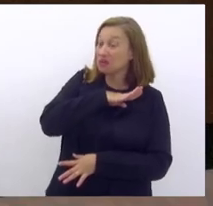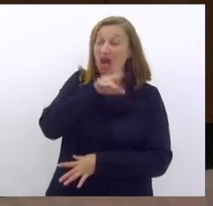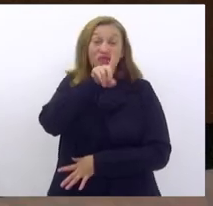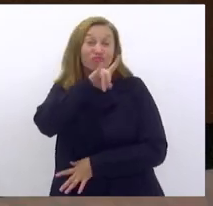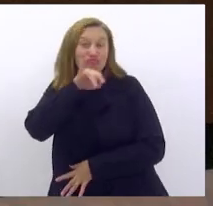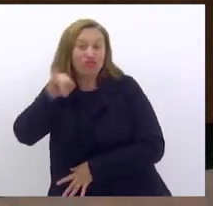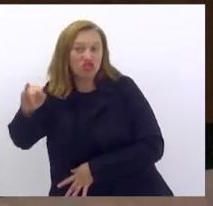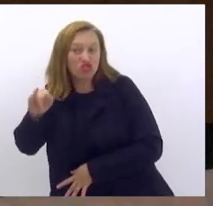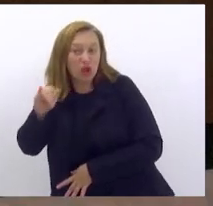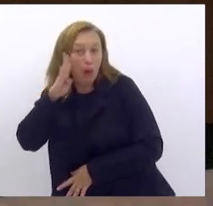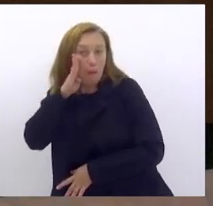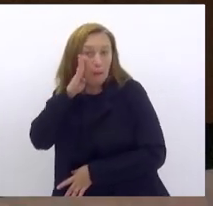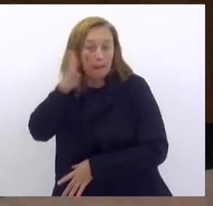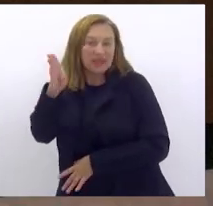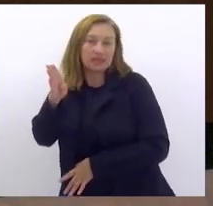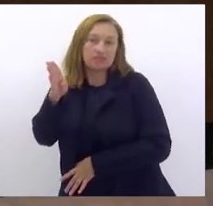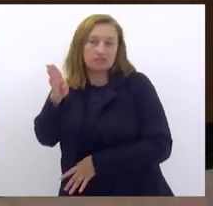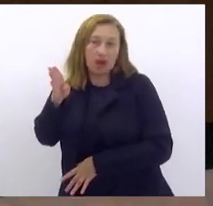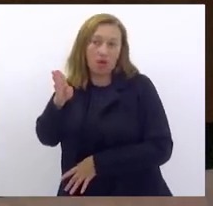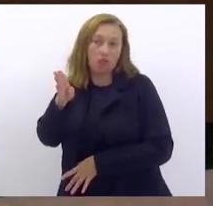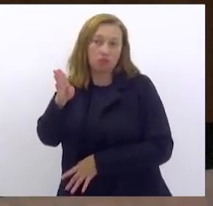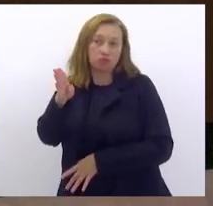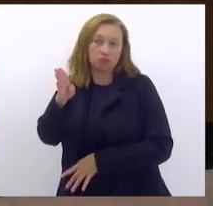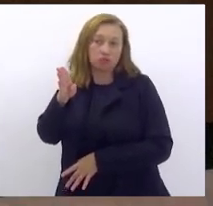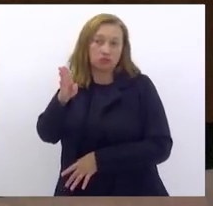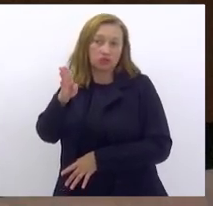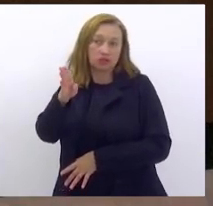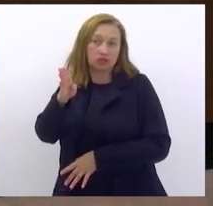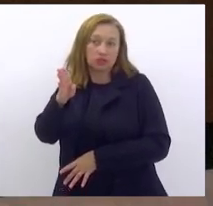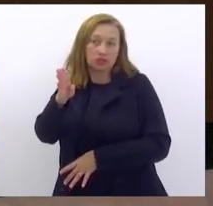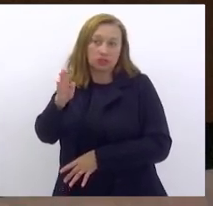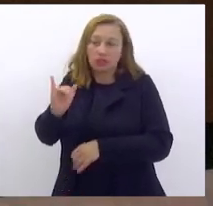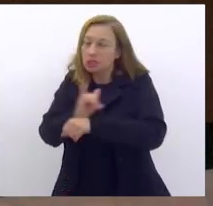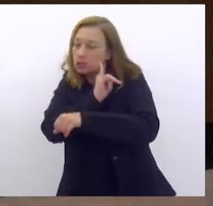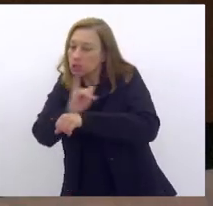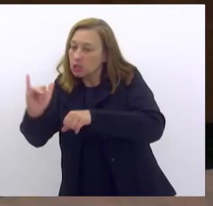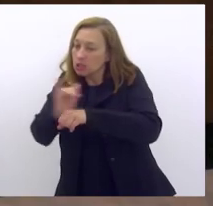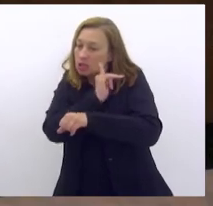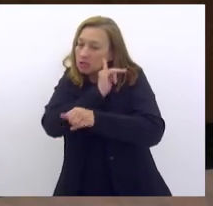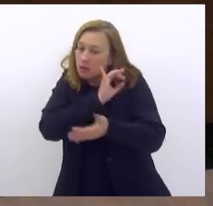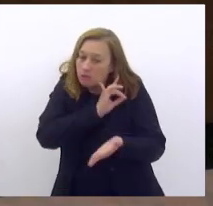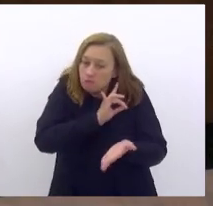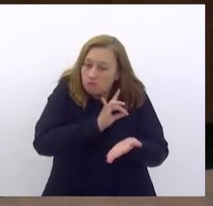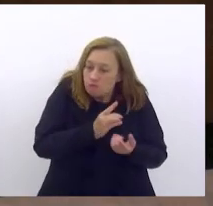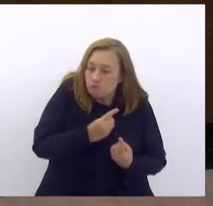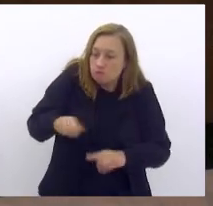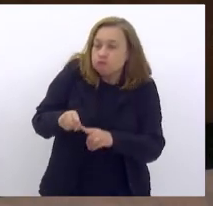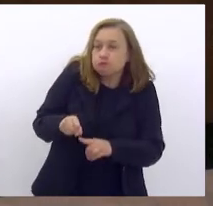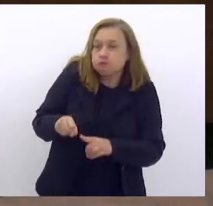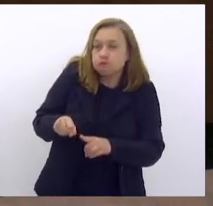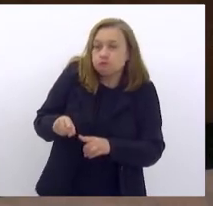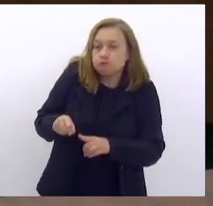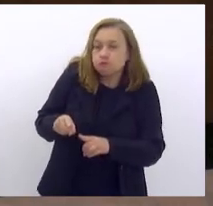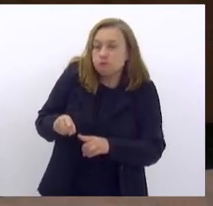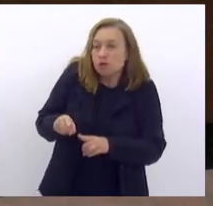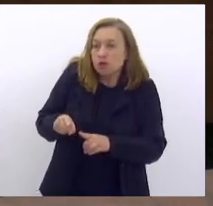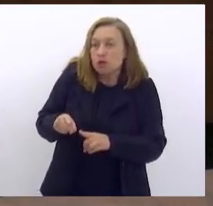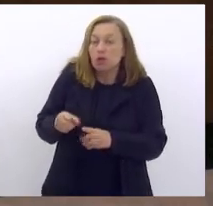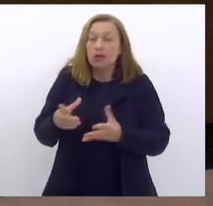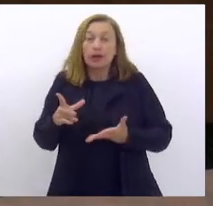data propícia para se vingar de alguém, para se acometer